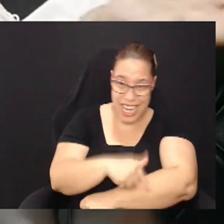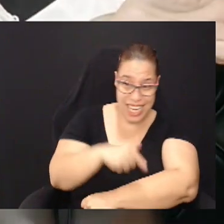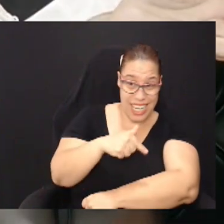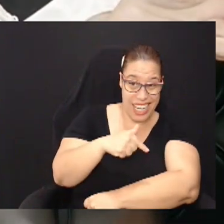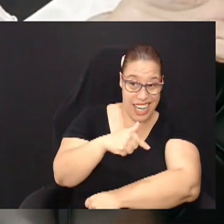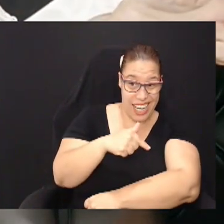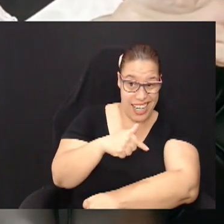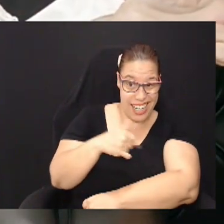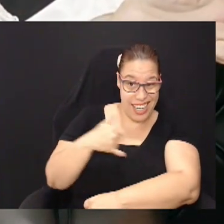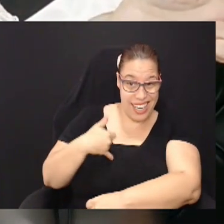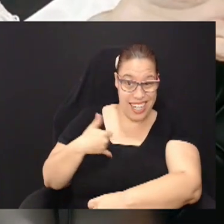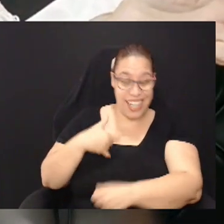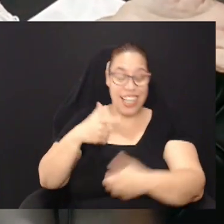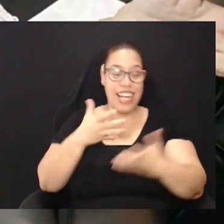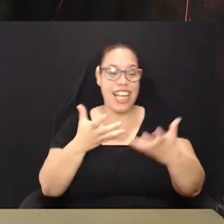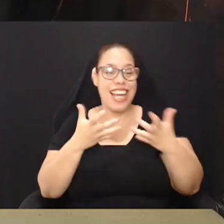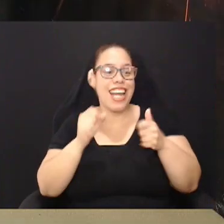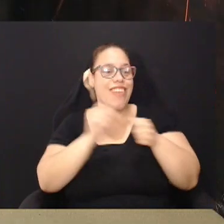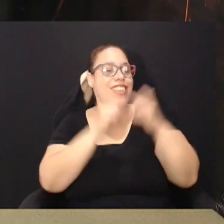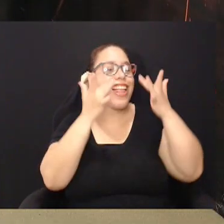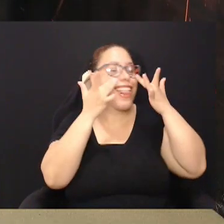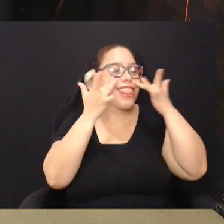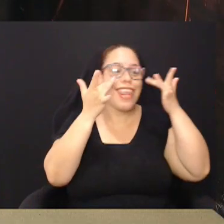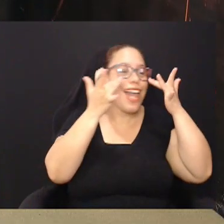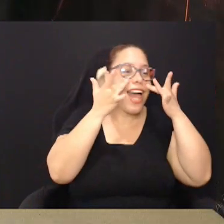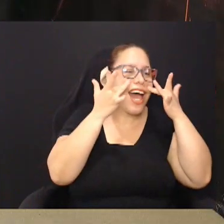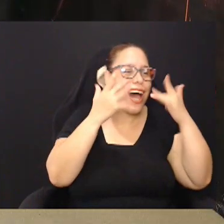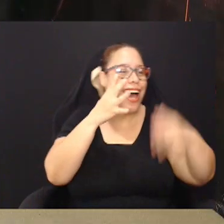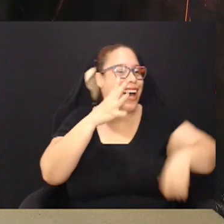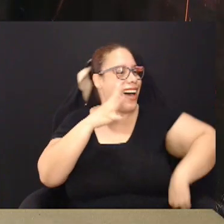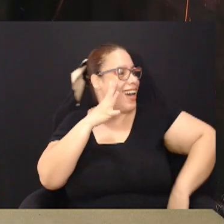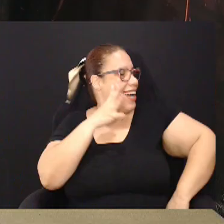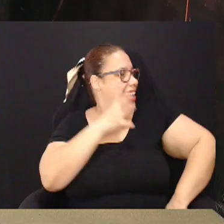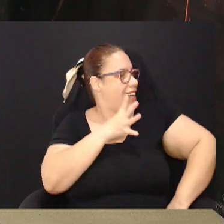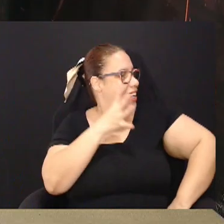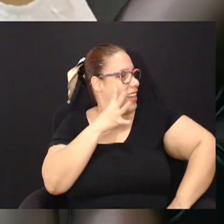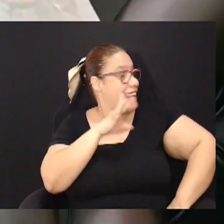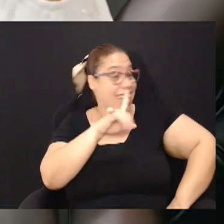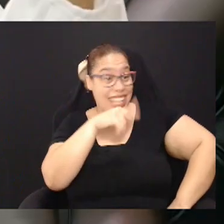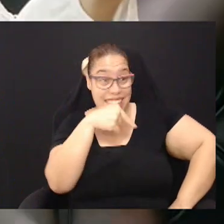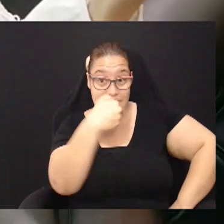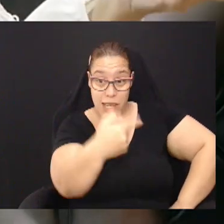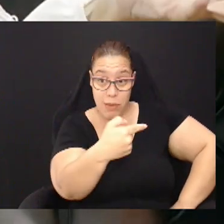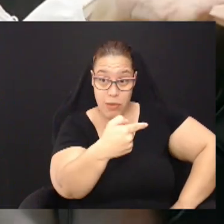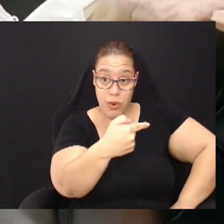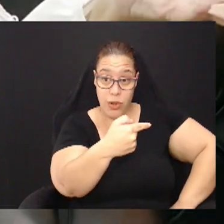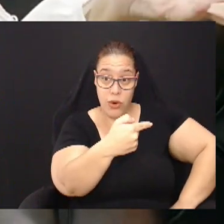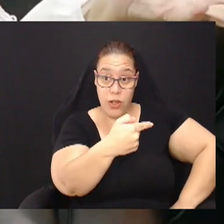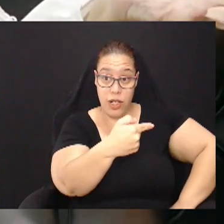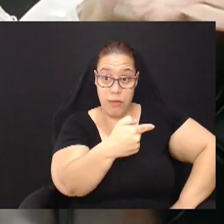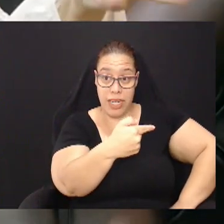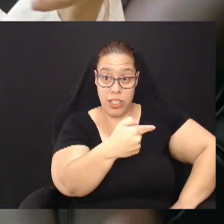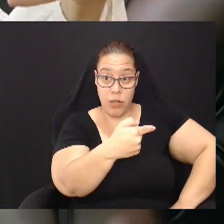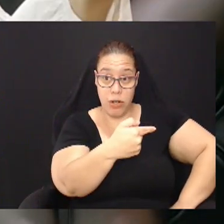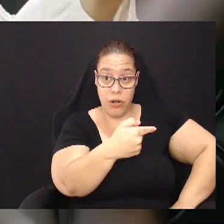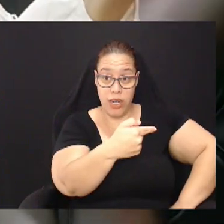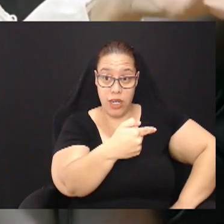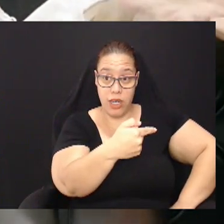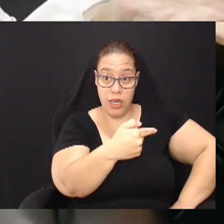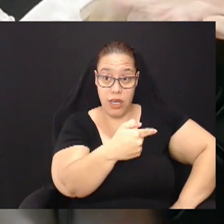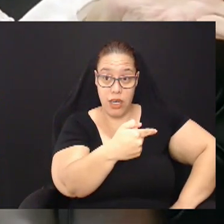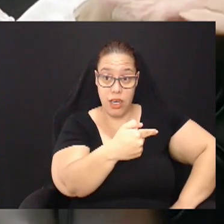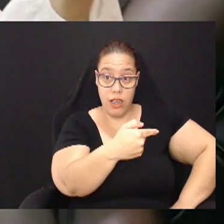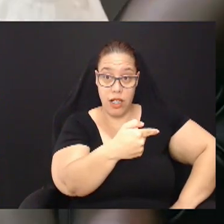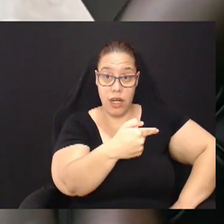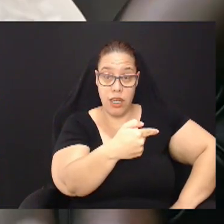artes Olha cênicas. Que aí, legal! interessante, que E legal. depois, né, naquela época ainda era muito mais difícil, há Uhum.